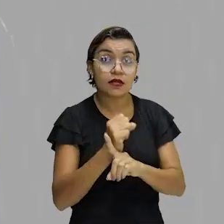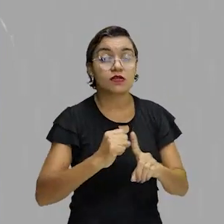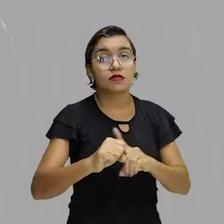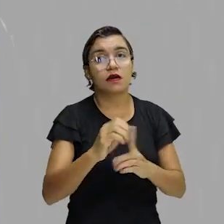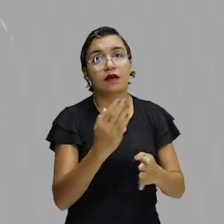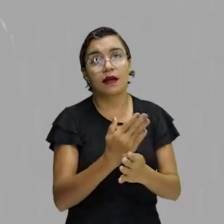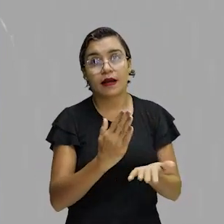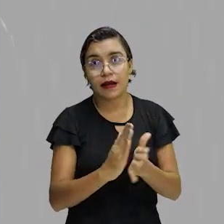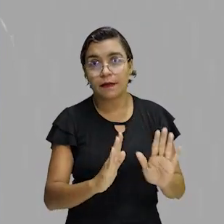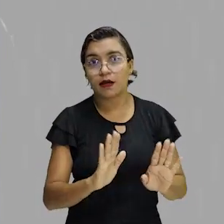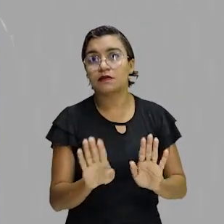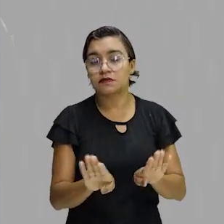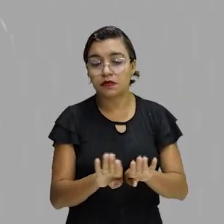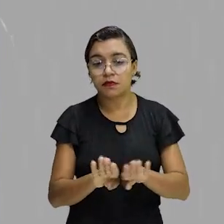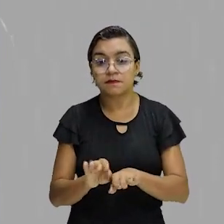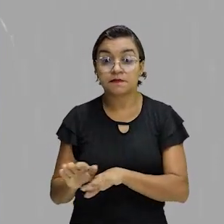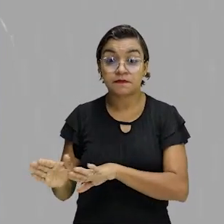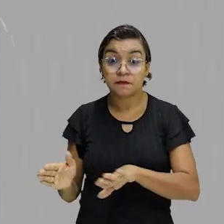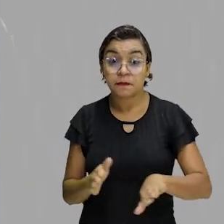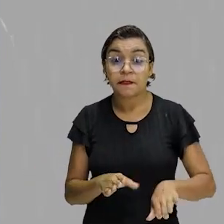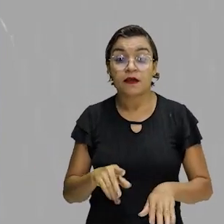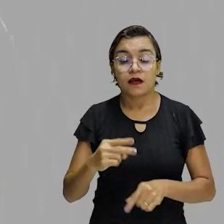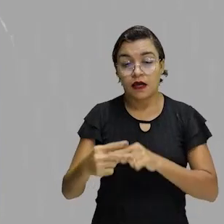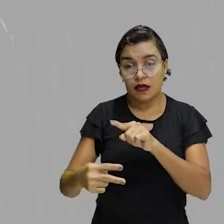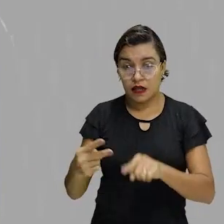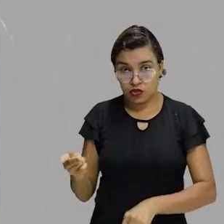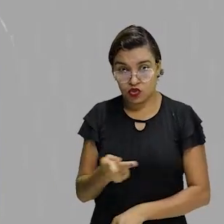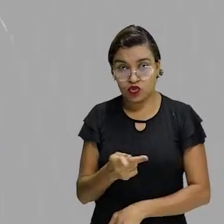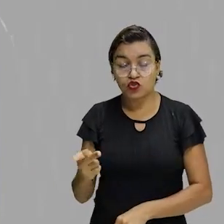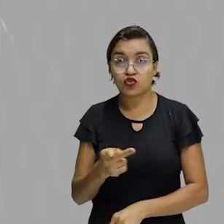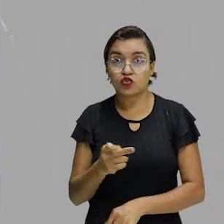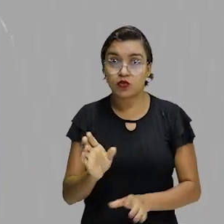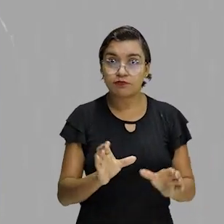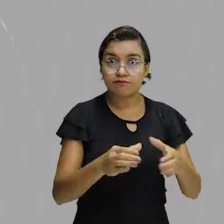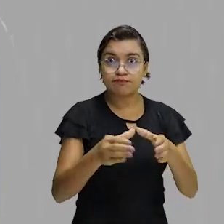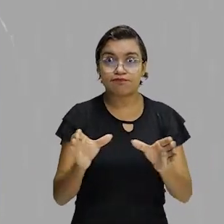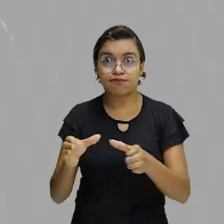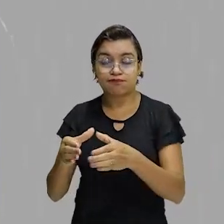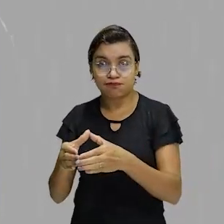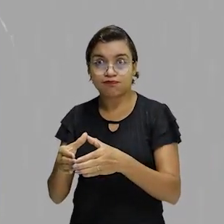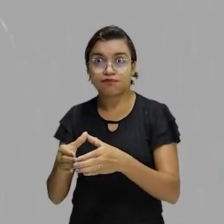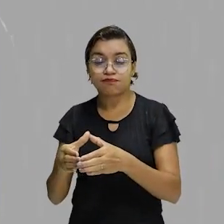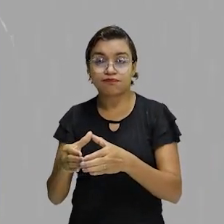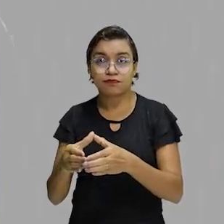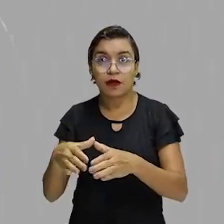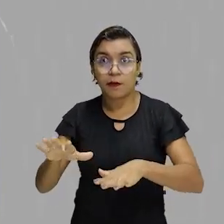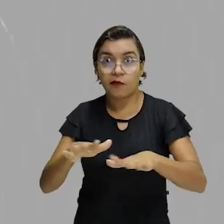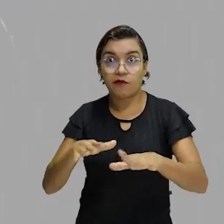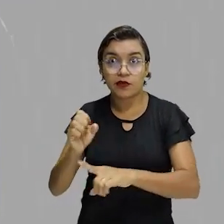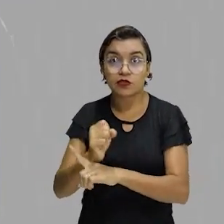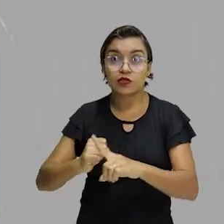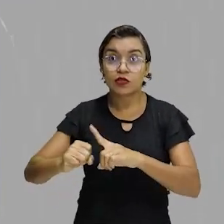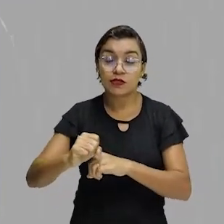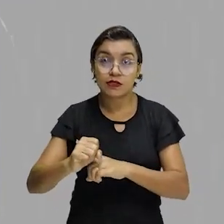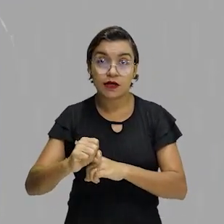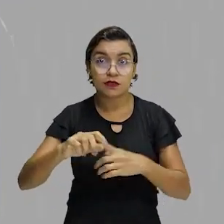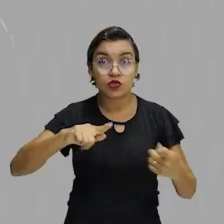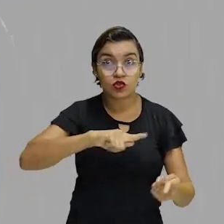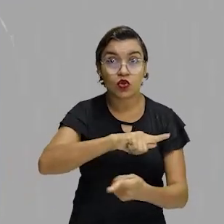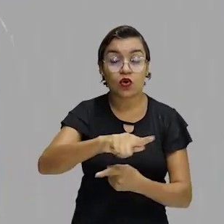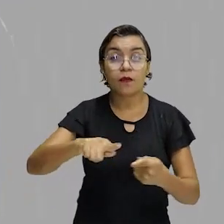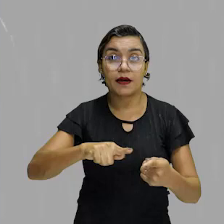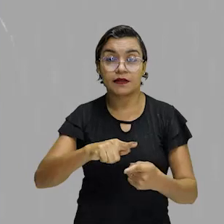Essas duas organizações são exemplos de movimentos sociais globais. Então, olha só, por enquanto, eu citei para